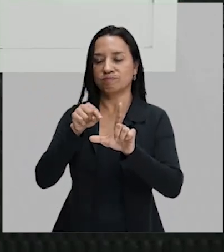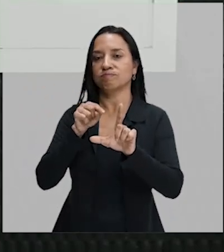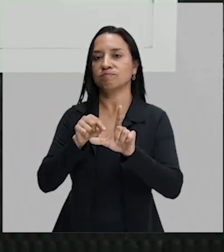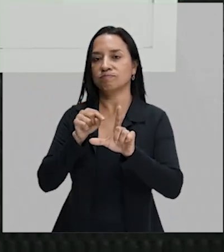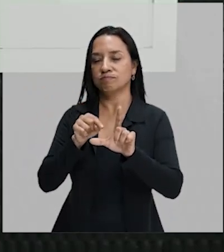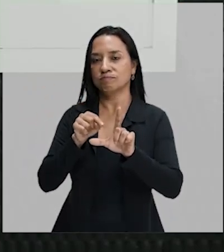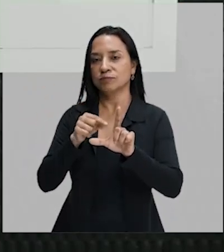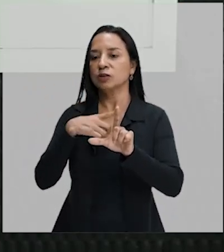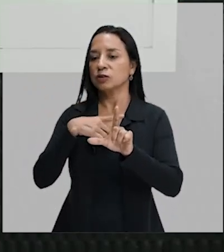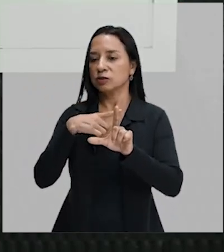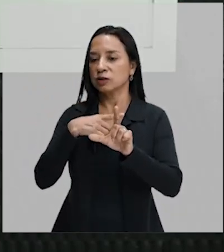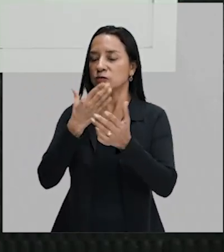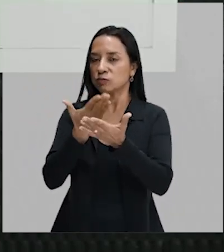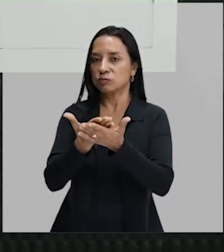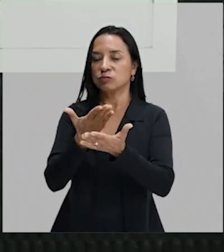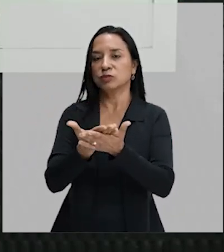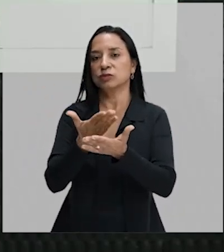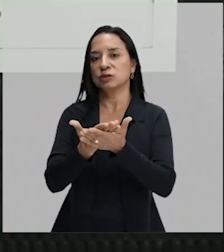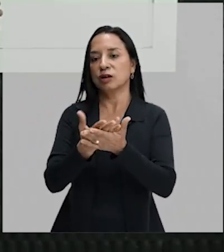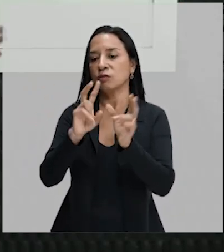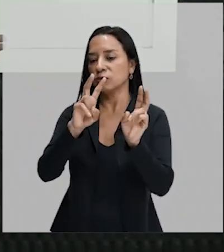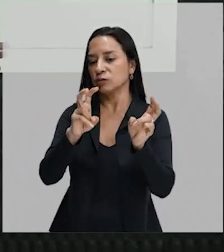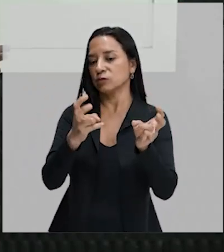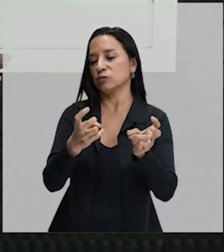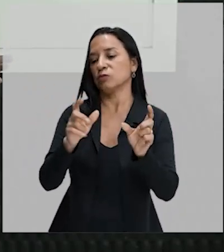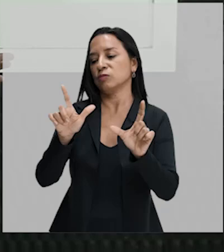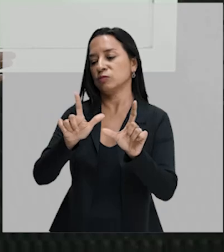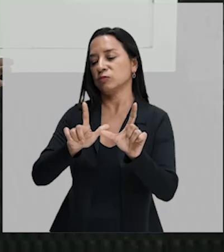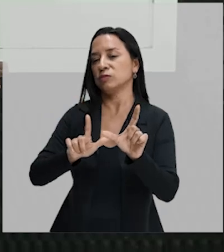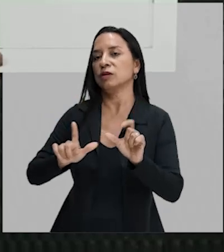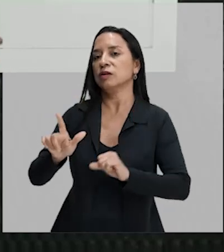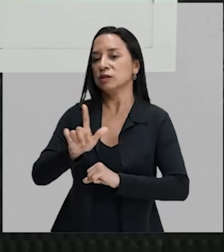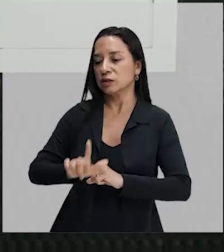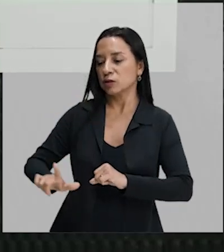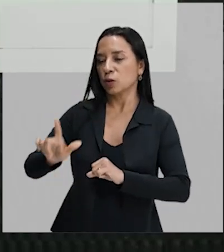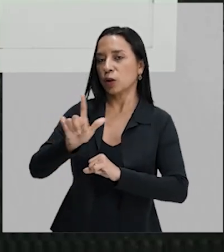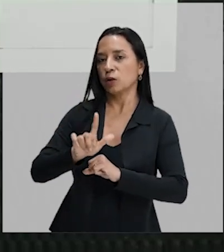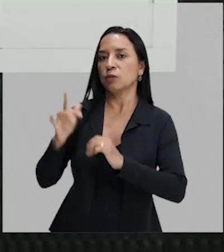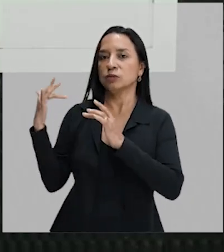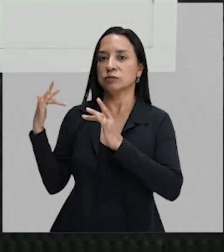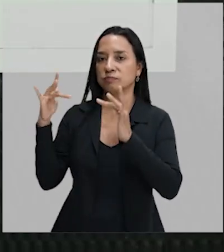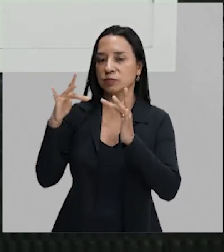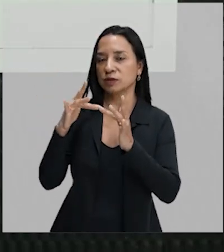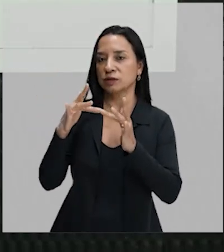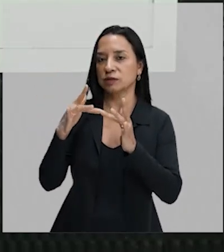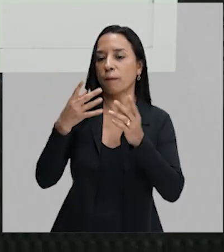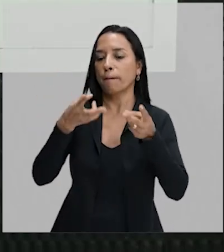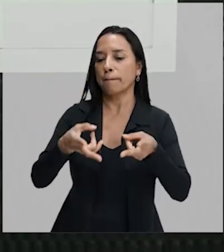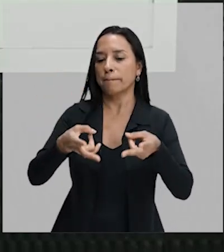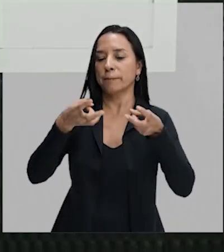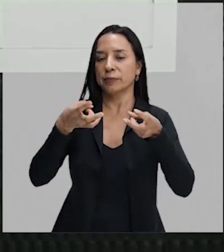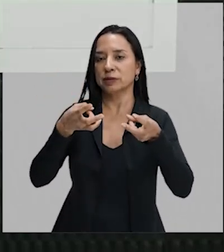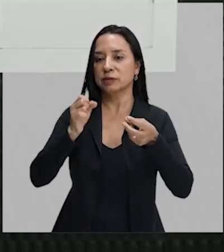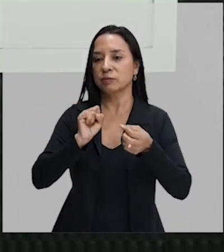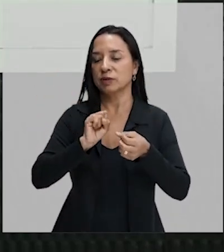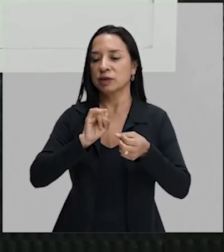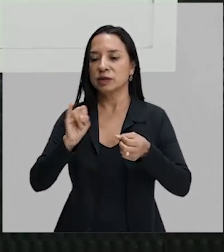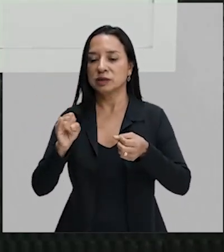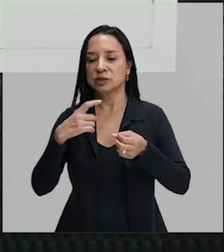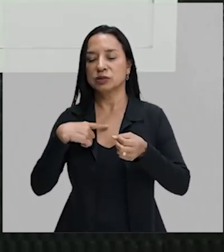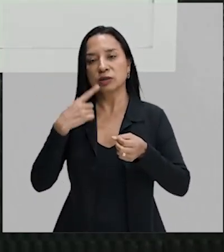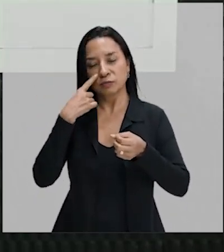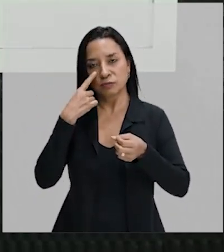plataforma Gonçalves Dias nós temos aulas sobre esta lógica clássica. E você lá vai perceber, se já assistiu, já